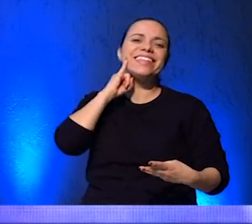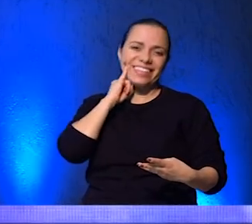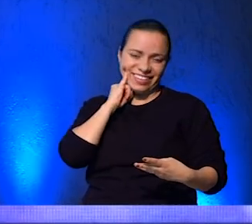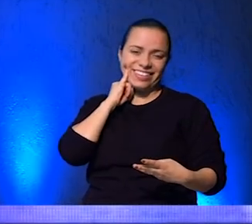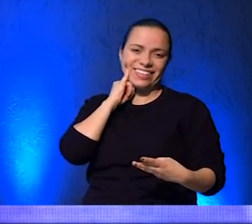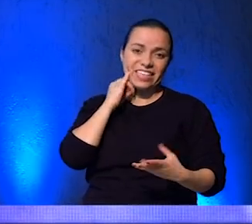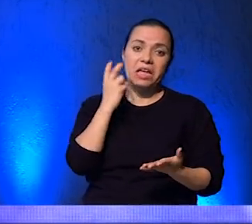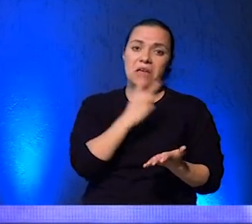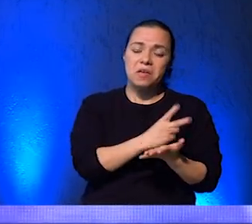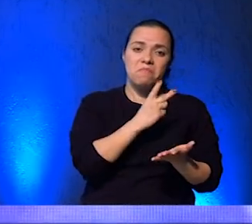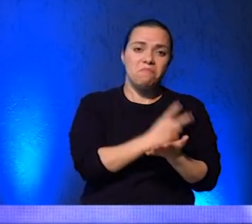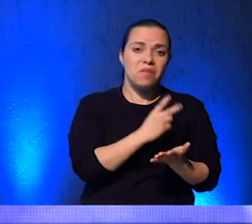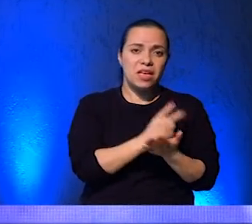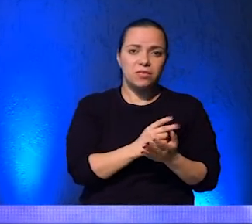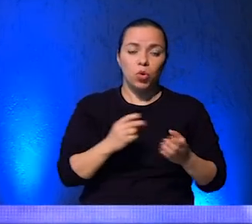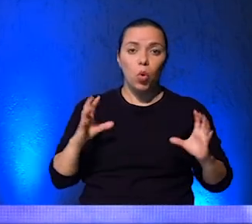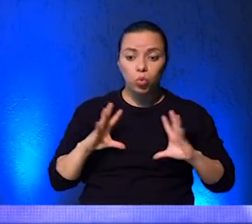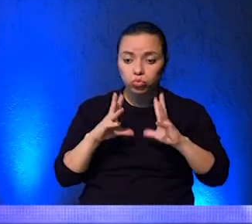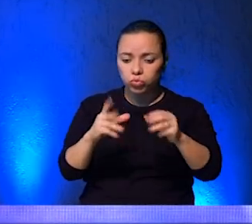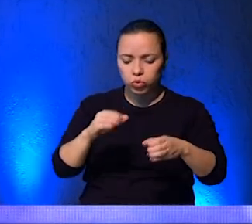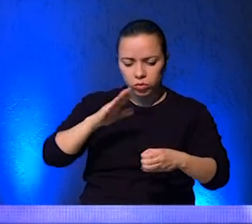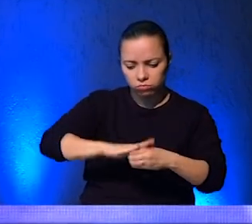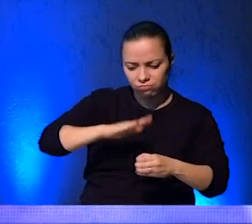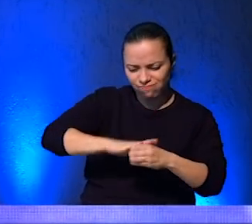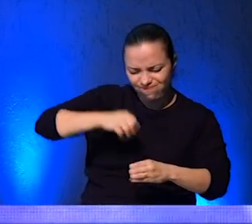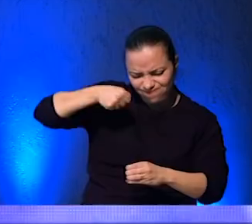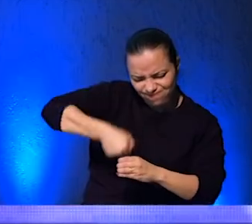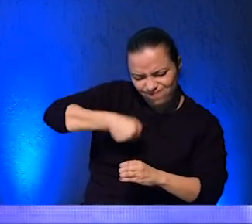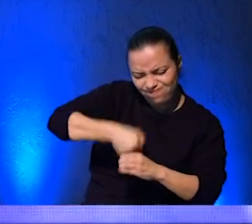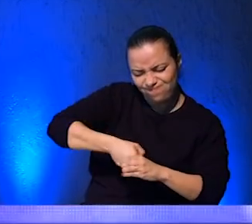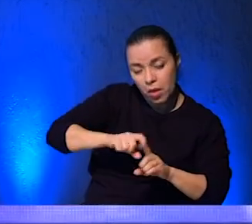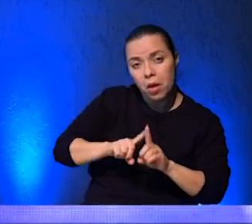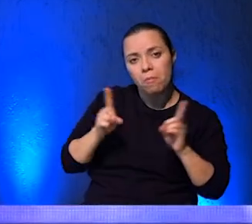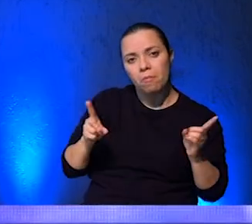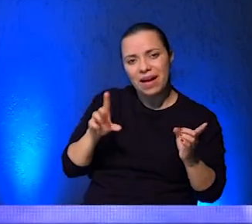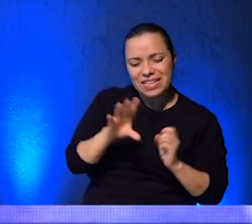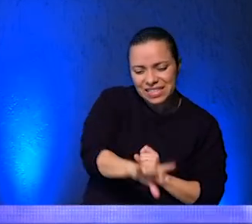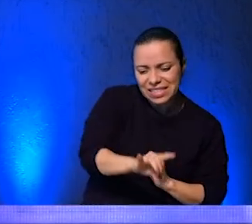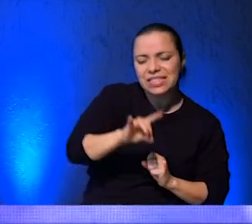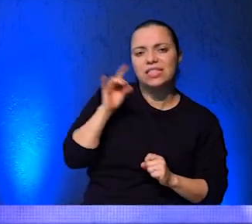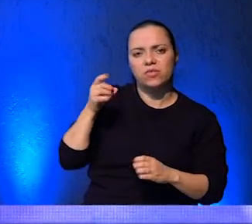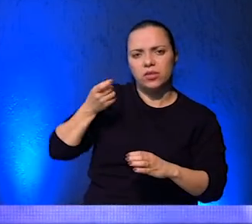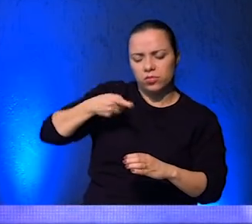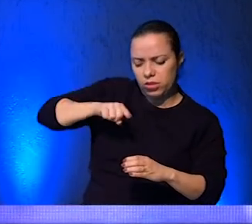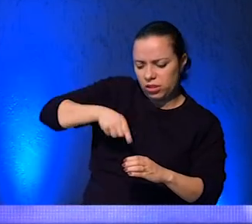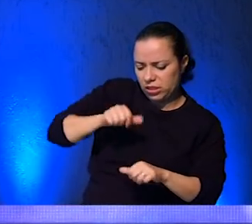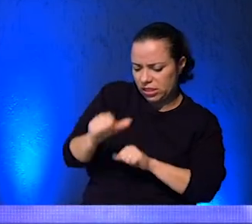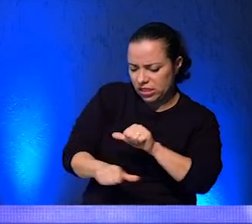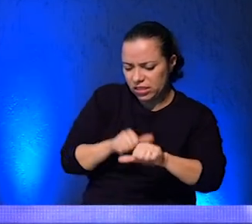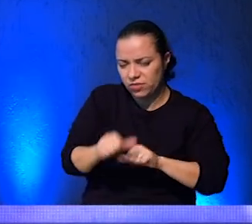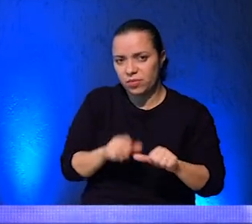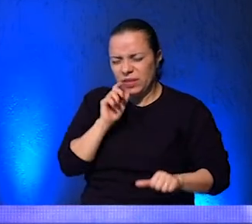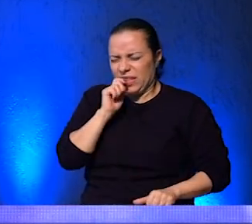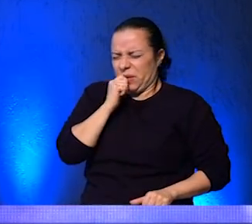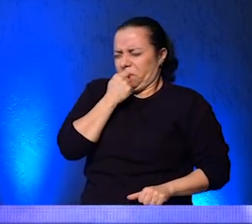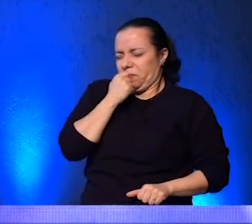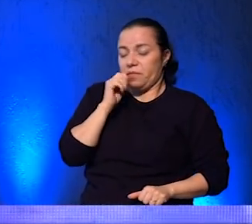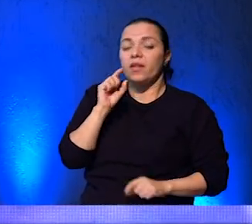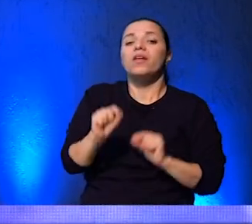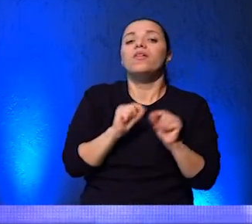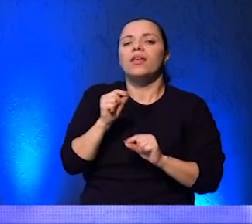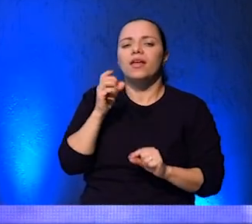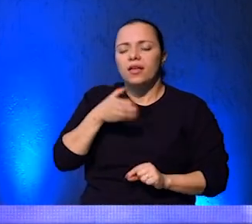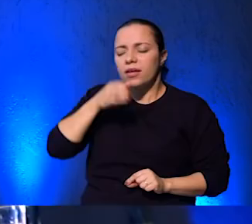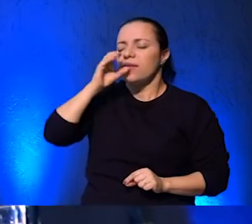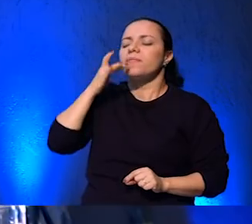mesmo com todos os poços intupidas teve a iniciativa e pela iniciativa de transformou limão e limonada